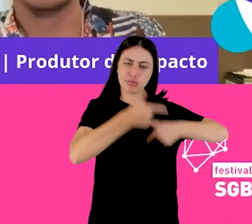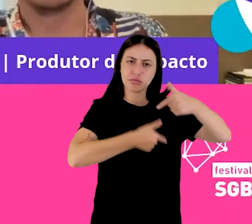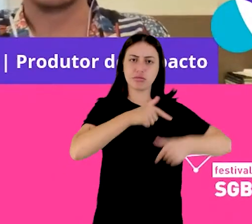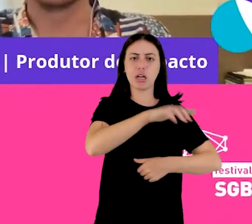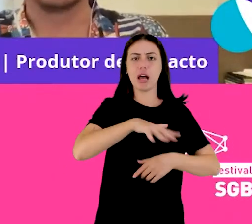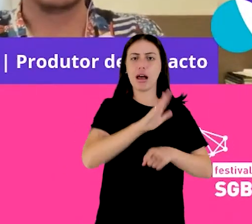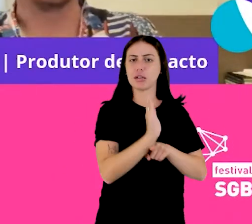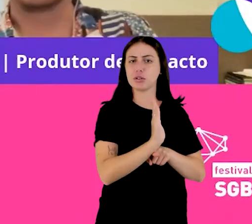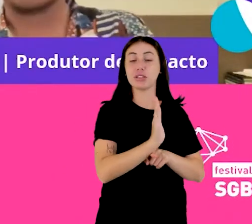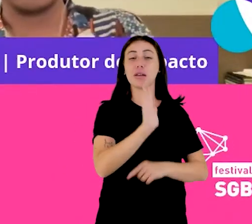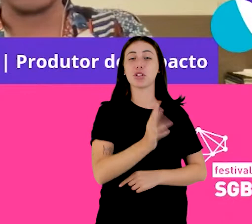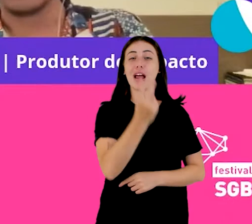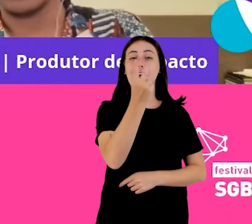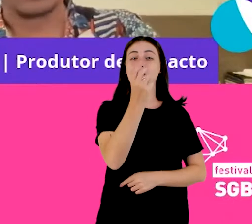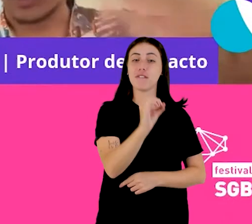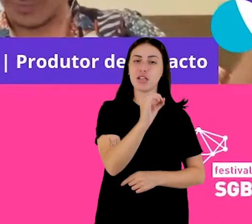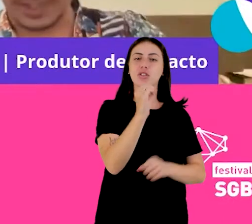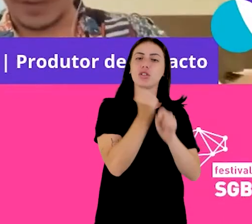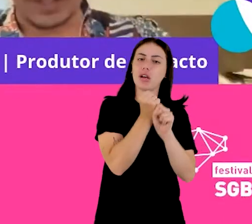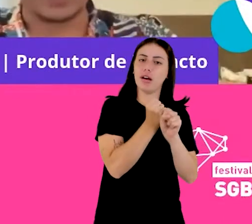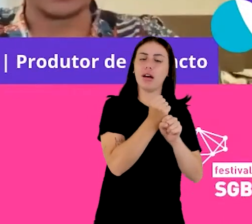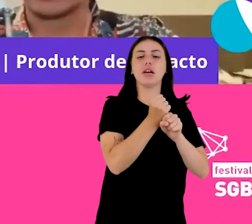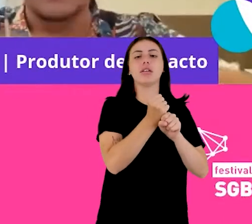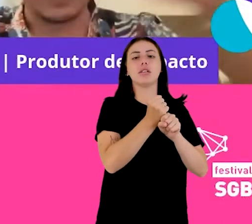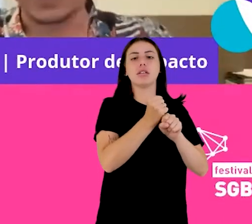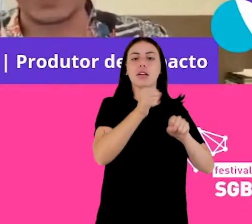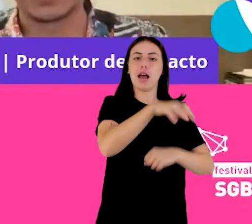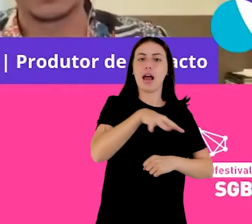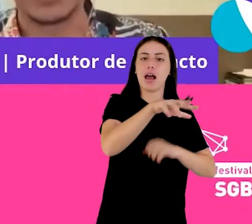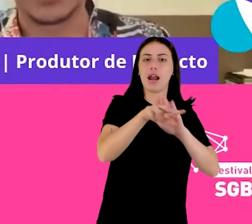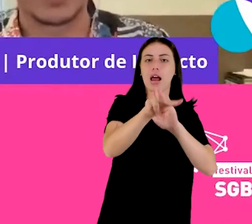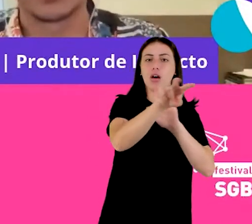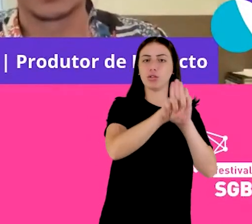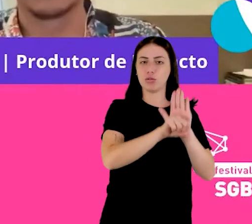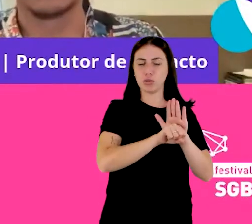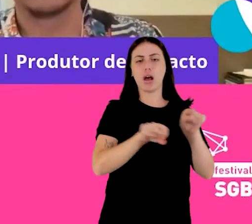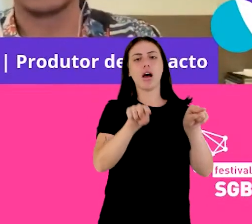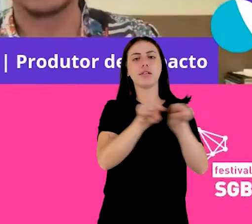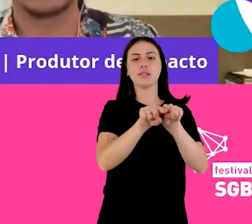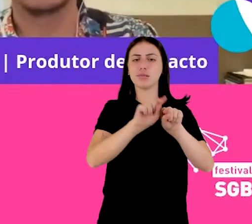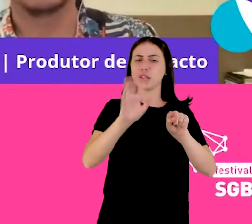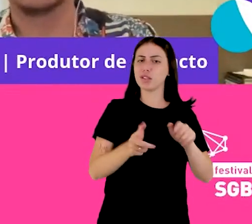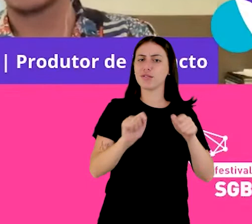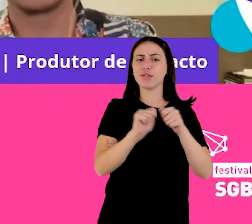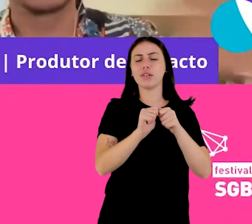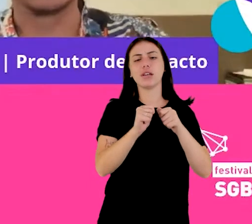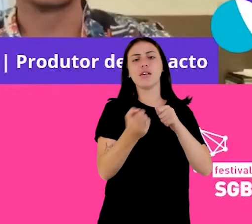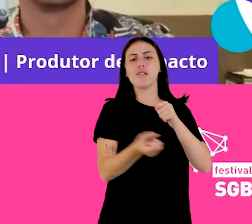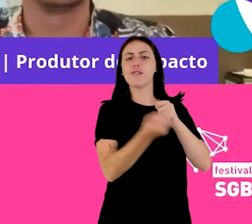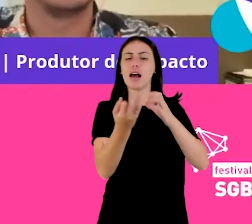trabalhando dentro do audiovisual, tendo feito, como o Rick falou, né, diversos tipos de produção em diversas áreas e